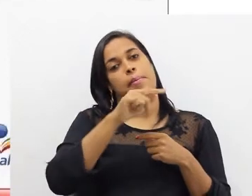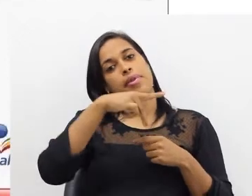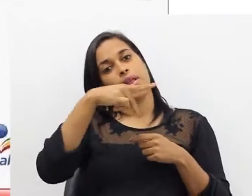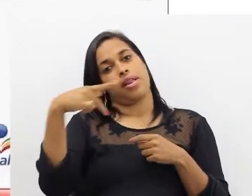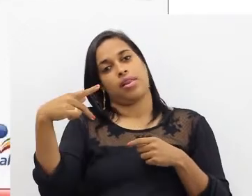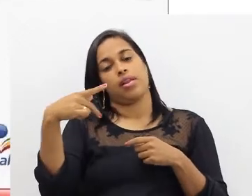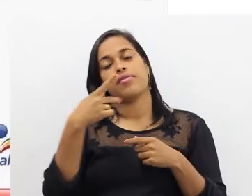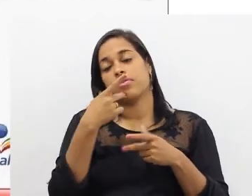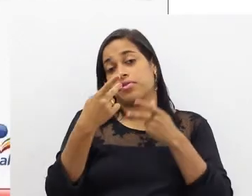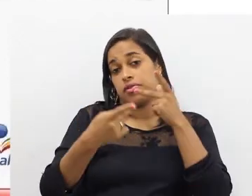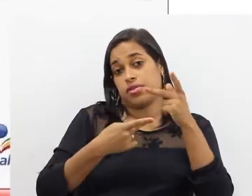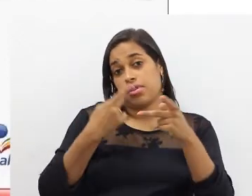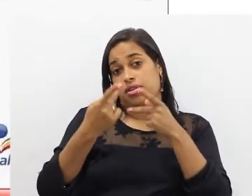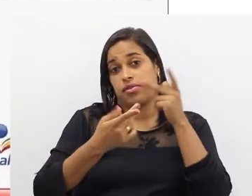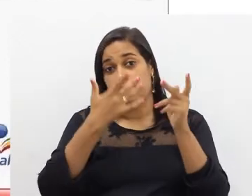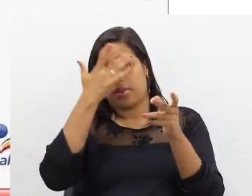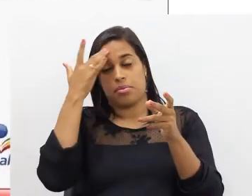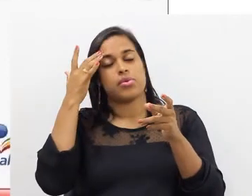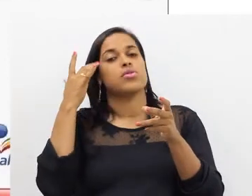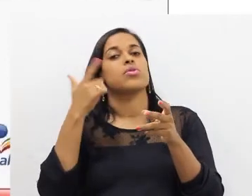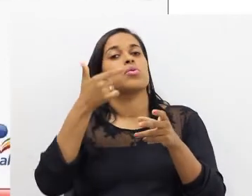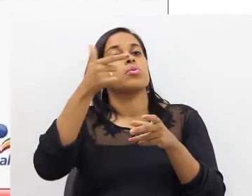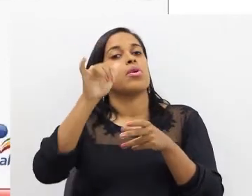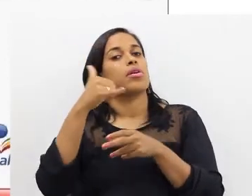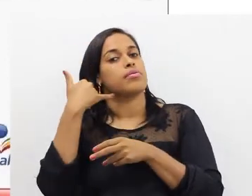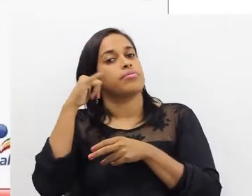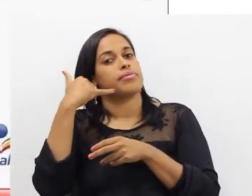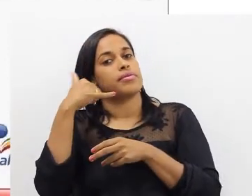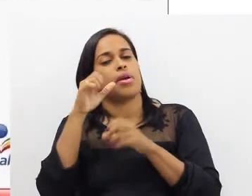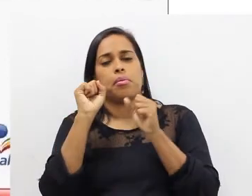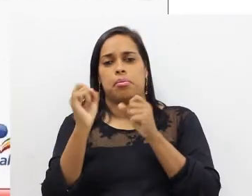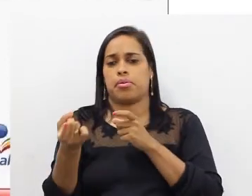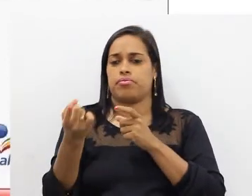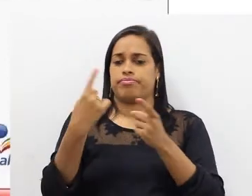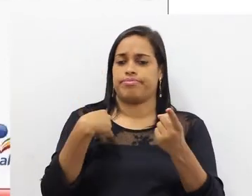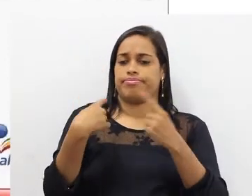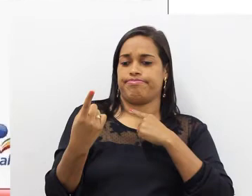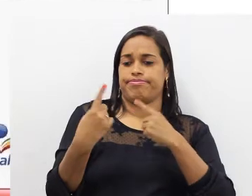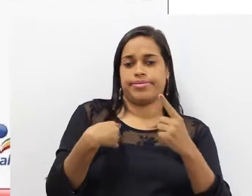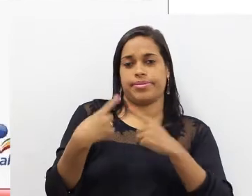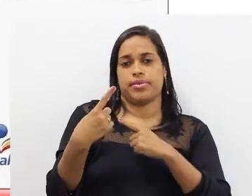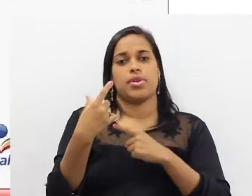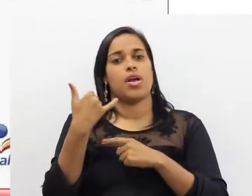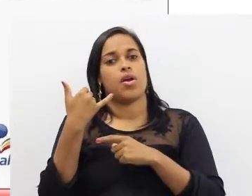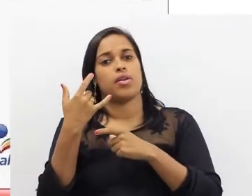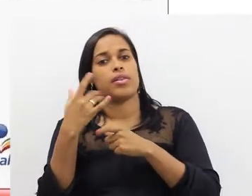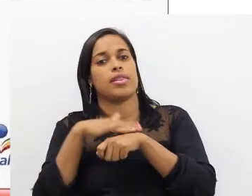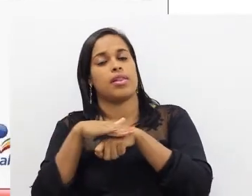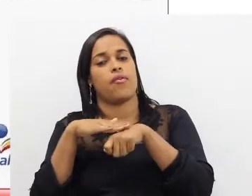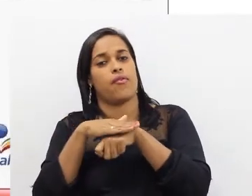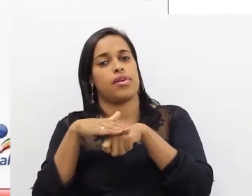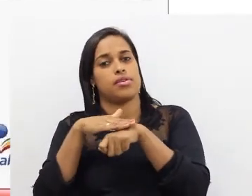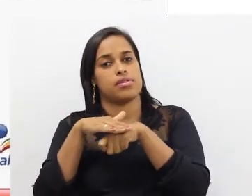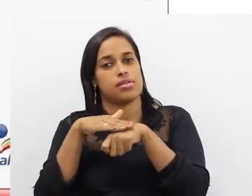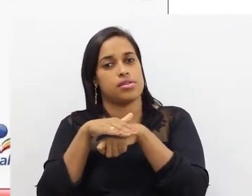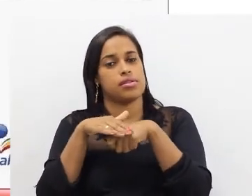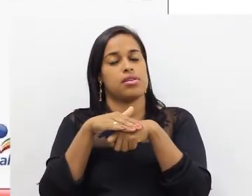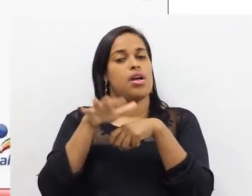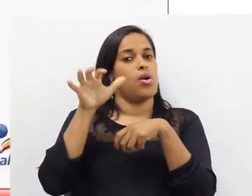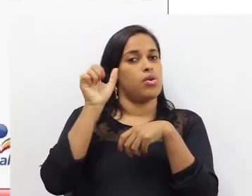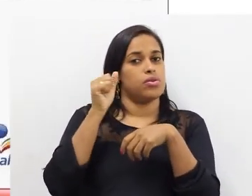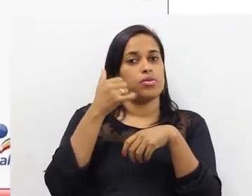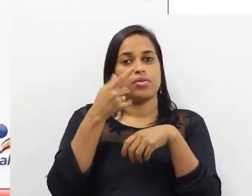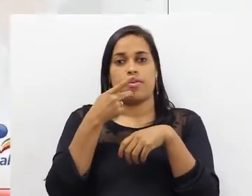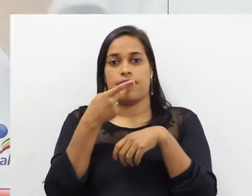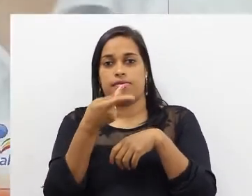Então, quando você está falando, a pessoa que está do outro lado da linha pode falar de volta ao mesmo tempo, e você fala e escuta ao mesmo